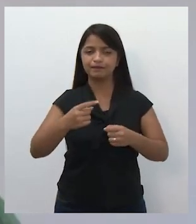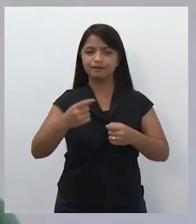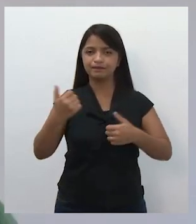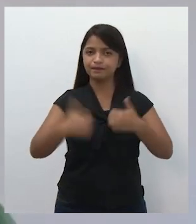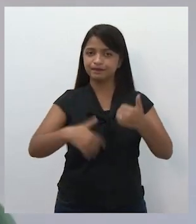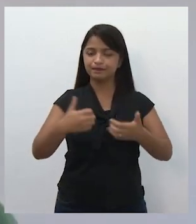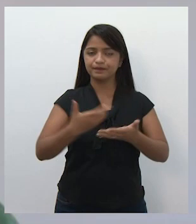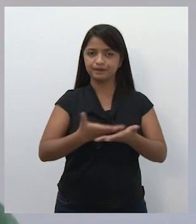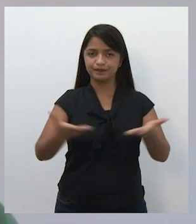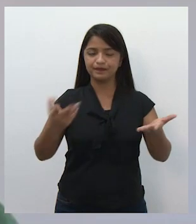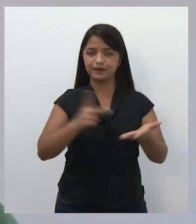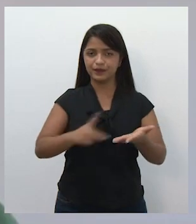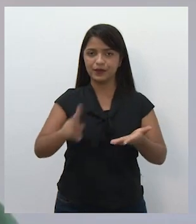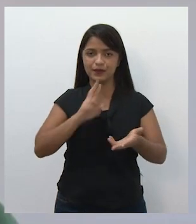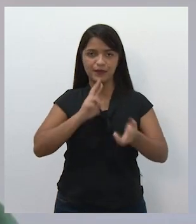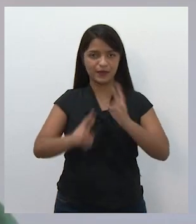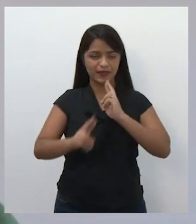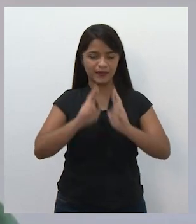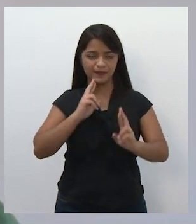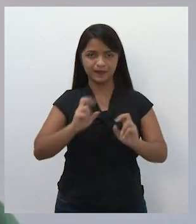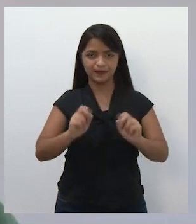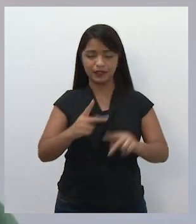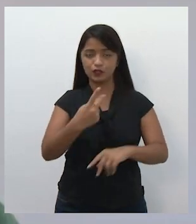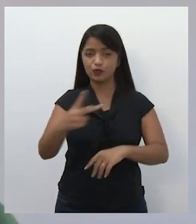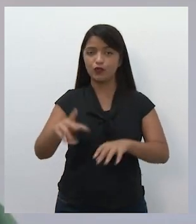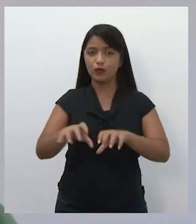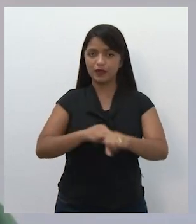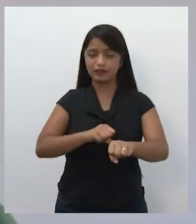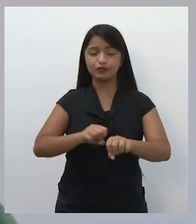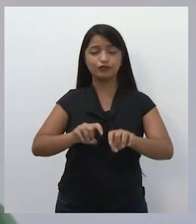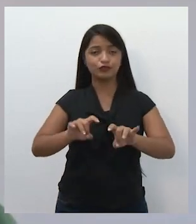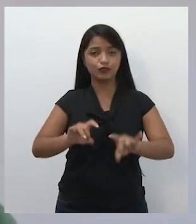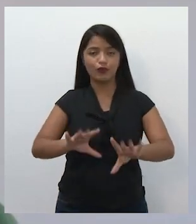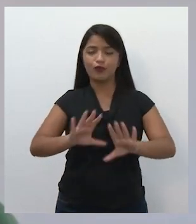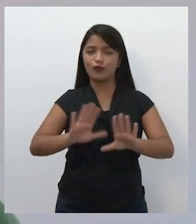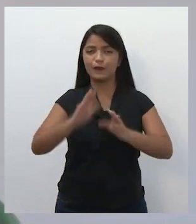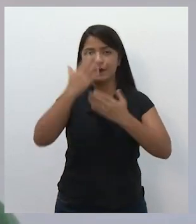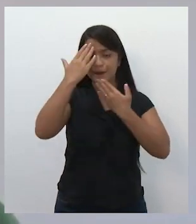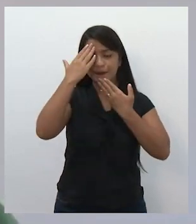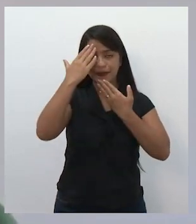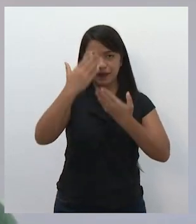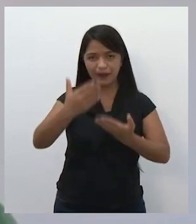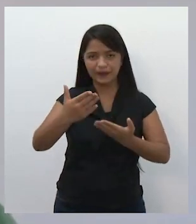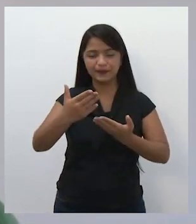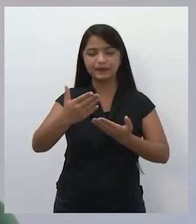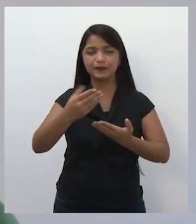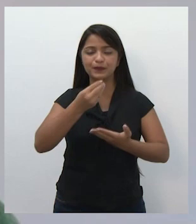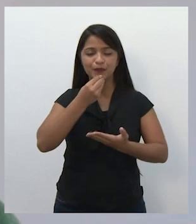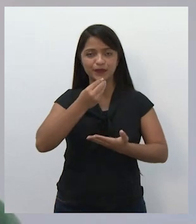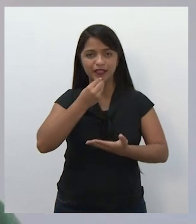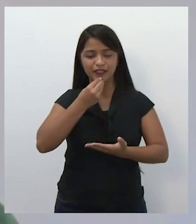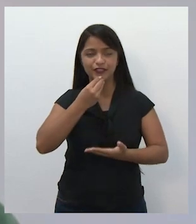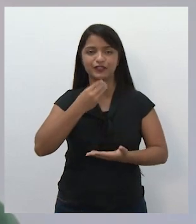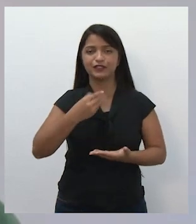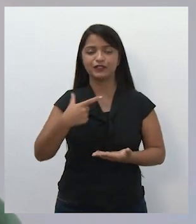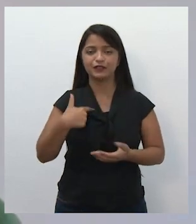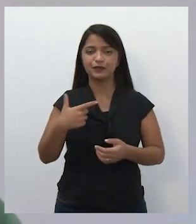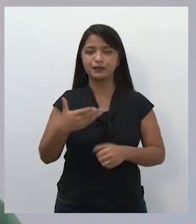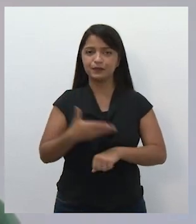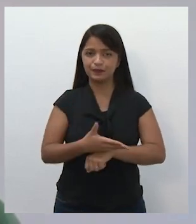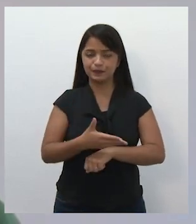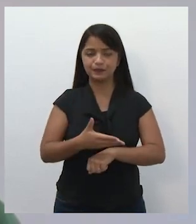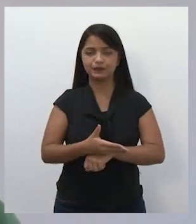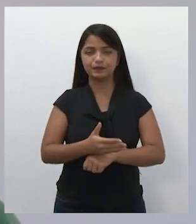né? Na formação deles. Eu só quero agradecer a participação e a oportunidade, né, de ter